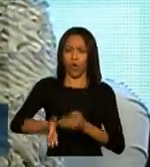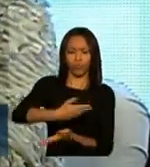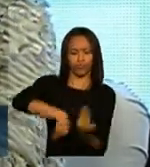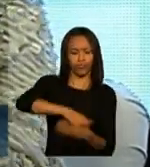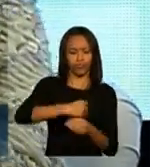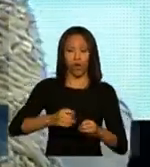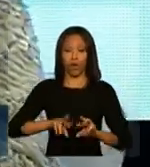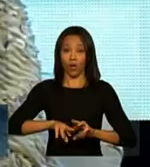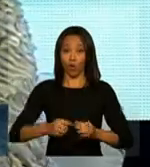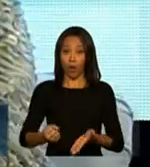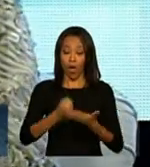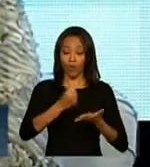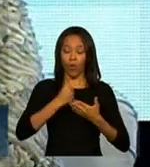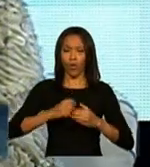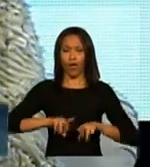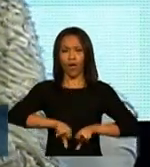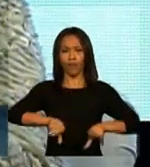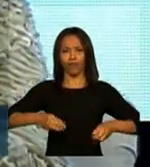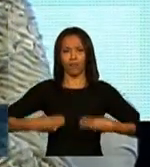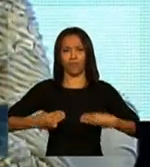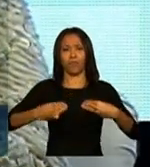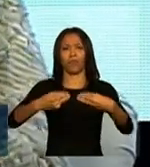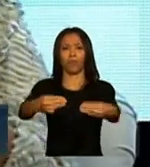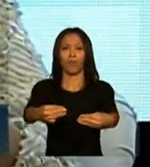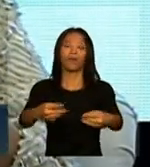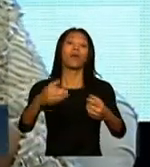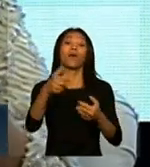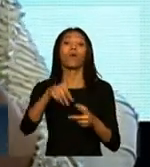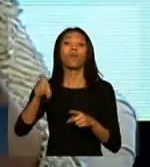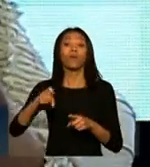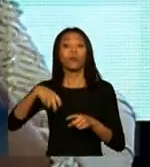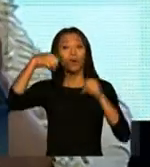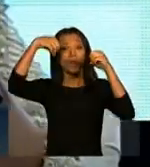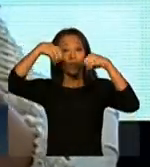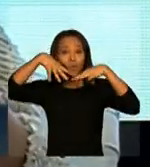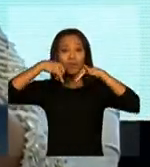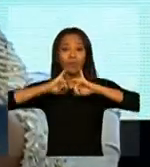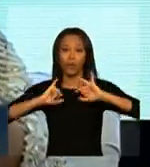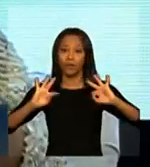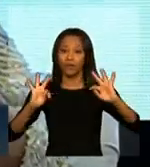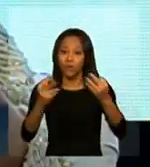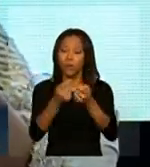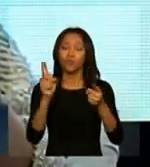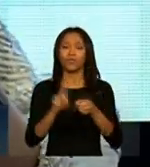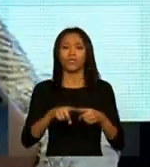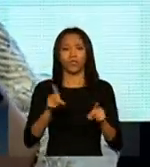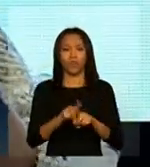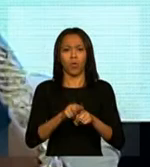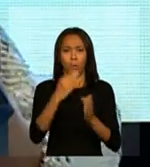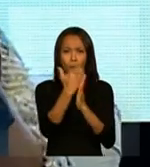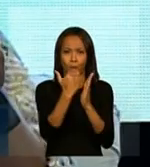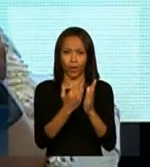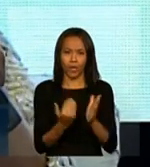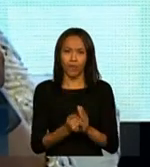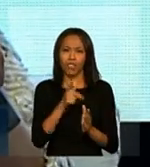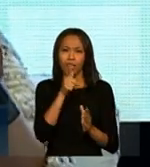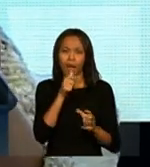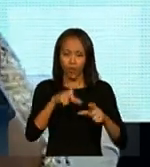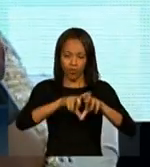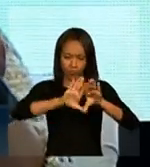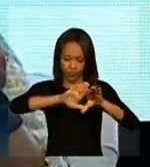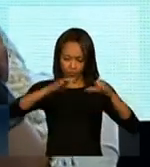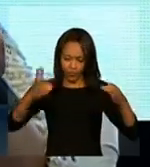o Bolsa Família, isso diz o Luz para Todos, isso diz o programa de cisternas, isso diz o PAA, isso diz o conjunto das nossas